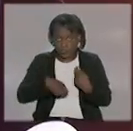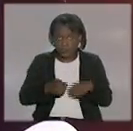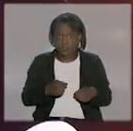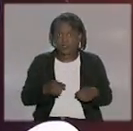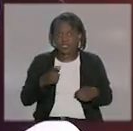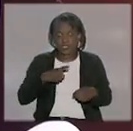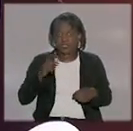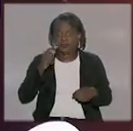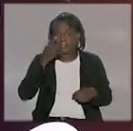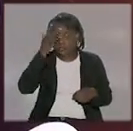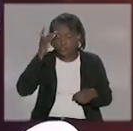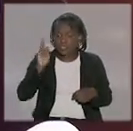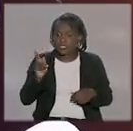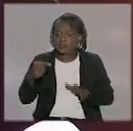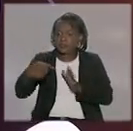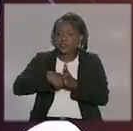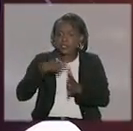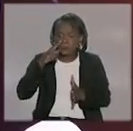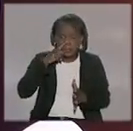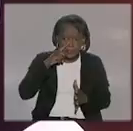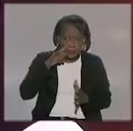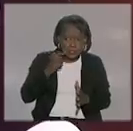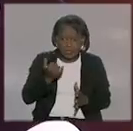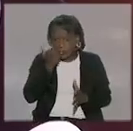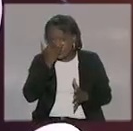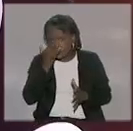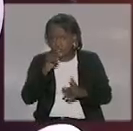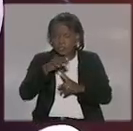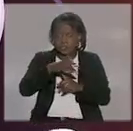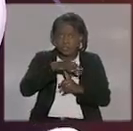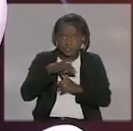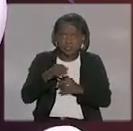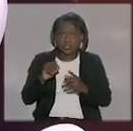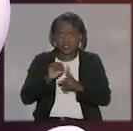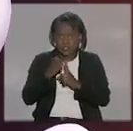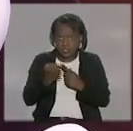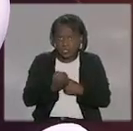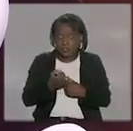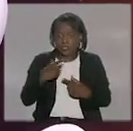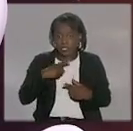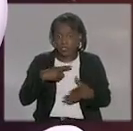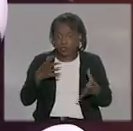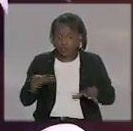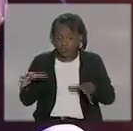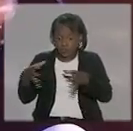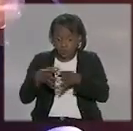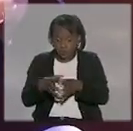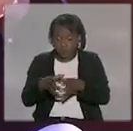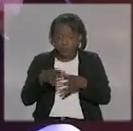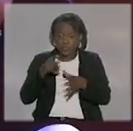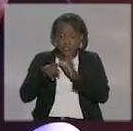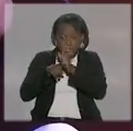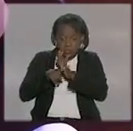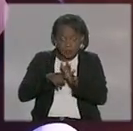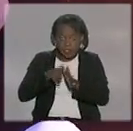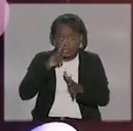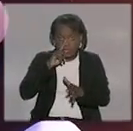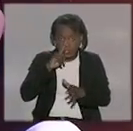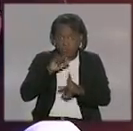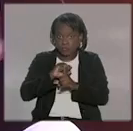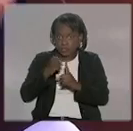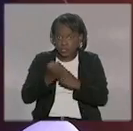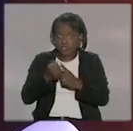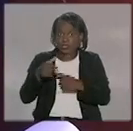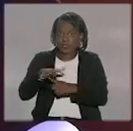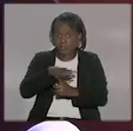questão do que as pessoas sempre me perguntam de risco socioambiental, nós temos hoje um departamento de risco socioambiental